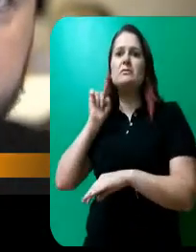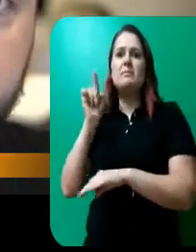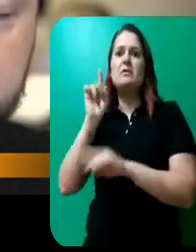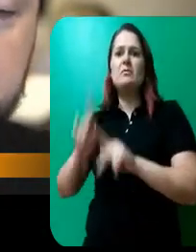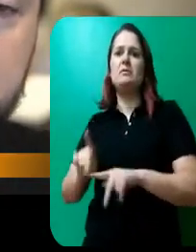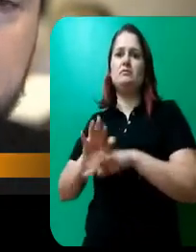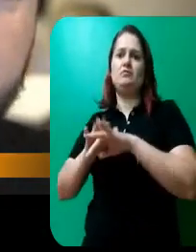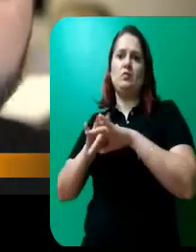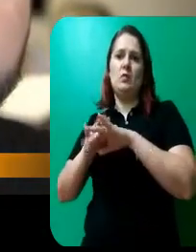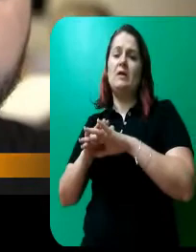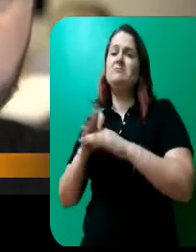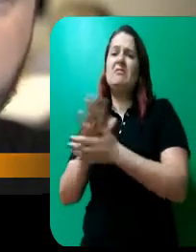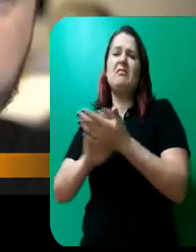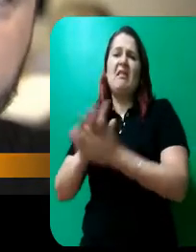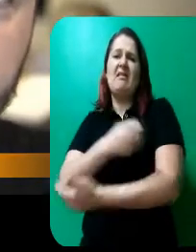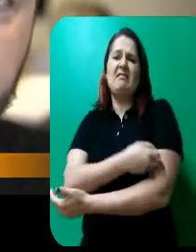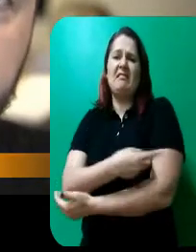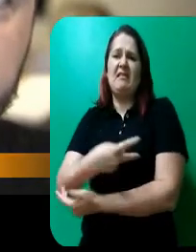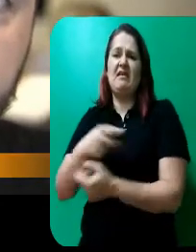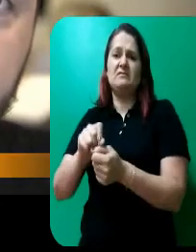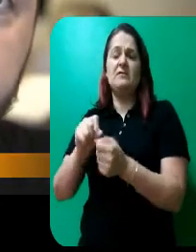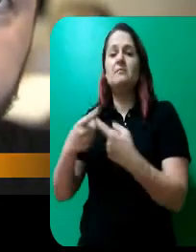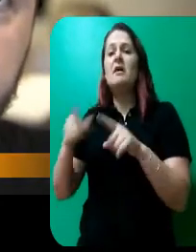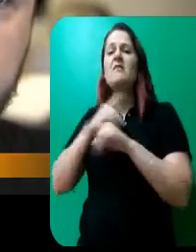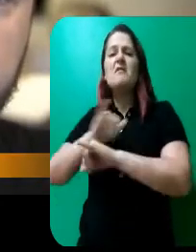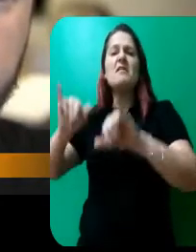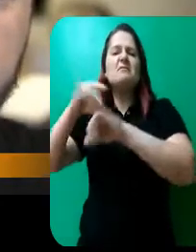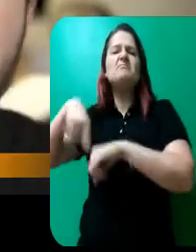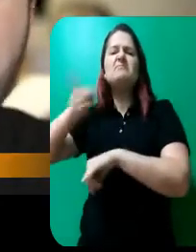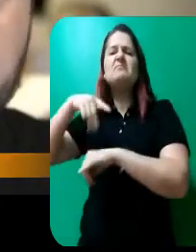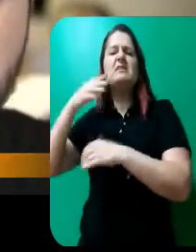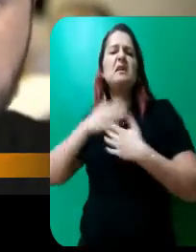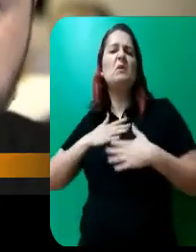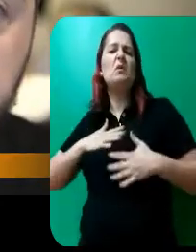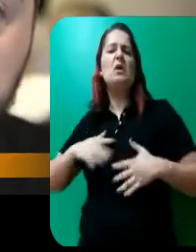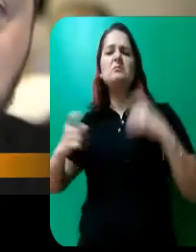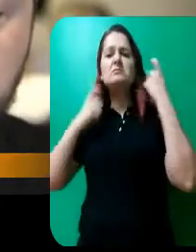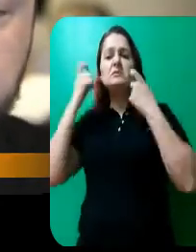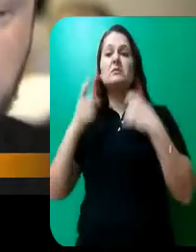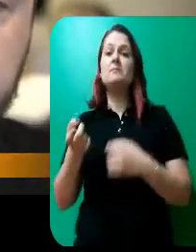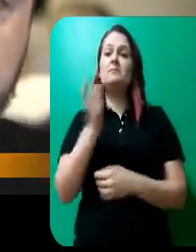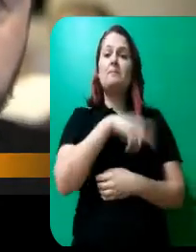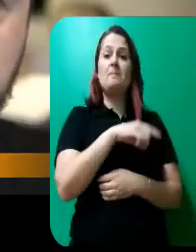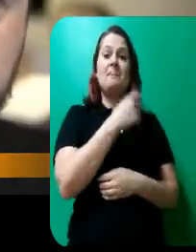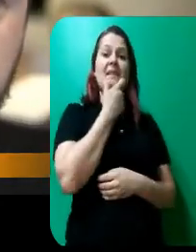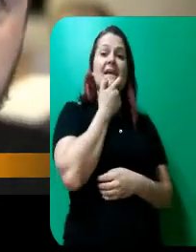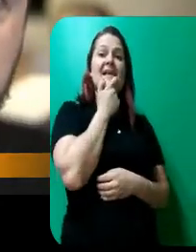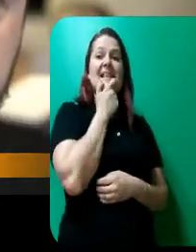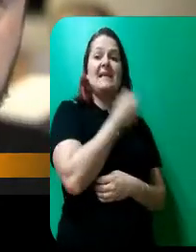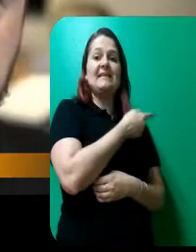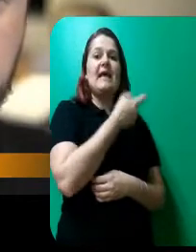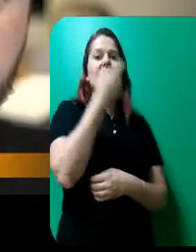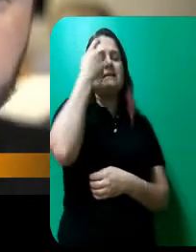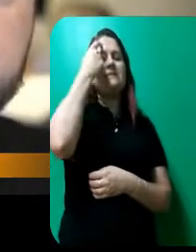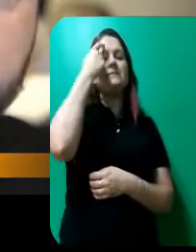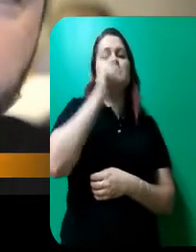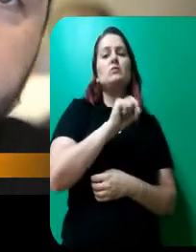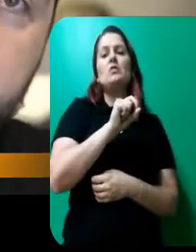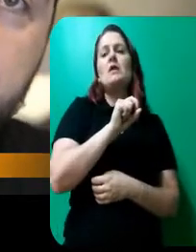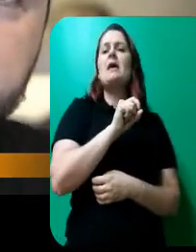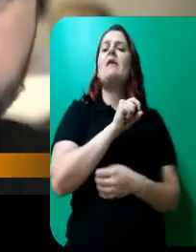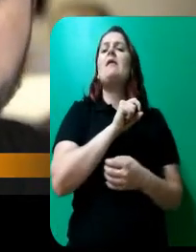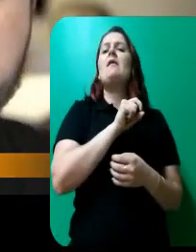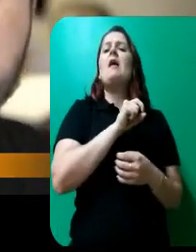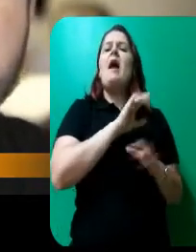testando pessoas. E a Inglaterra tinha adotado uma estratégia que era inédita, nenhum país tinha pensado em fazer isso, que era simplesmente vamos deixar a